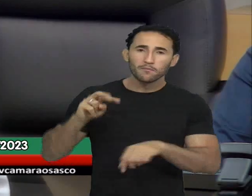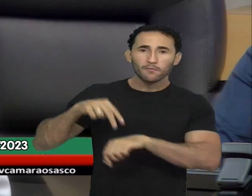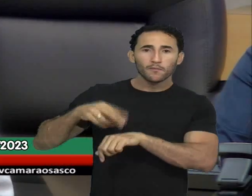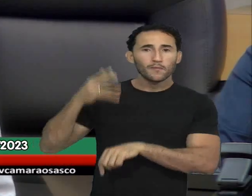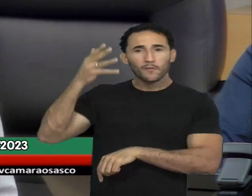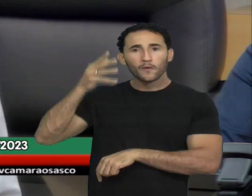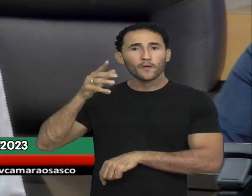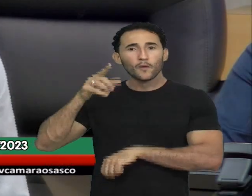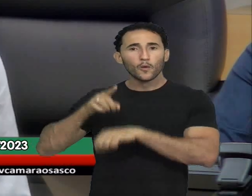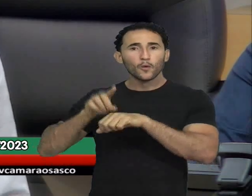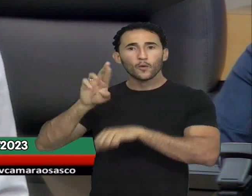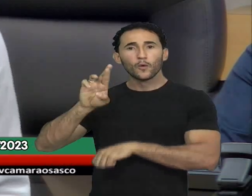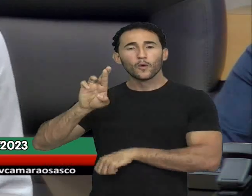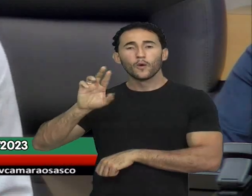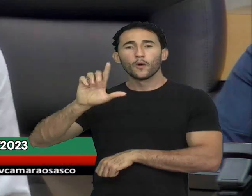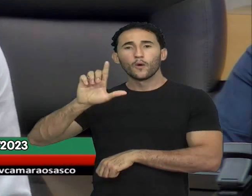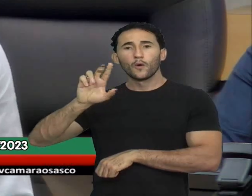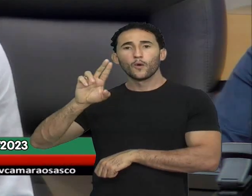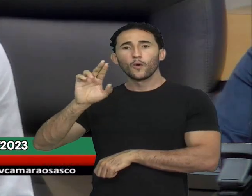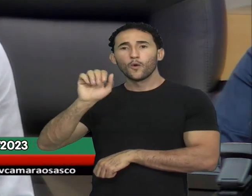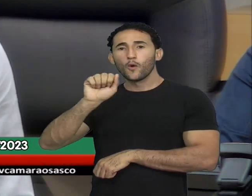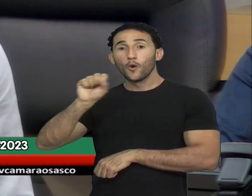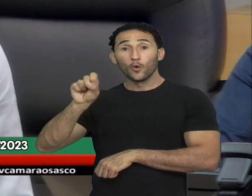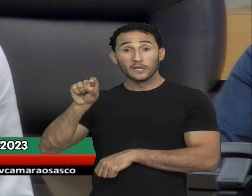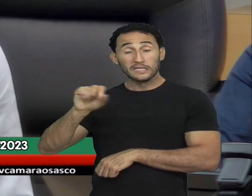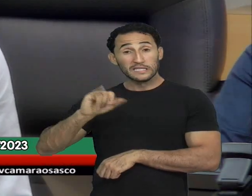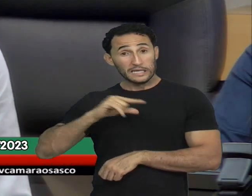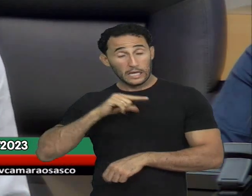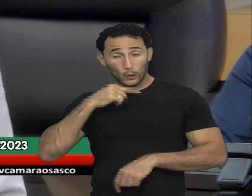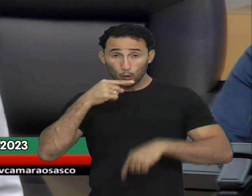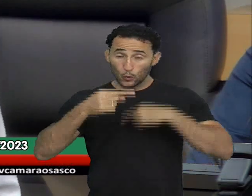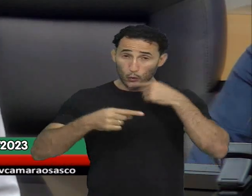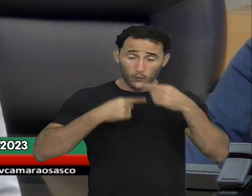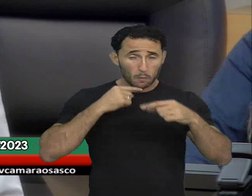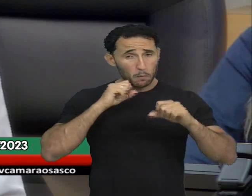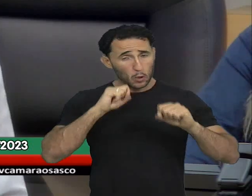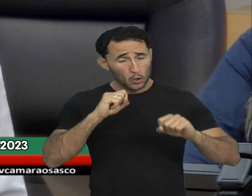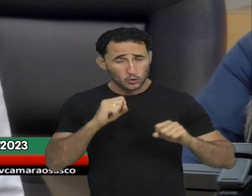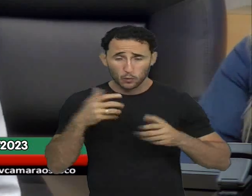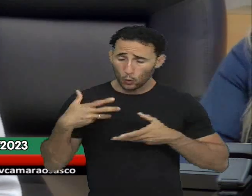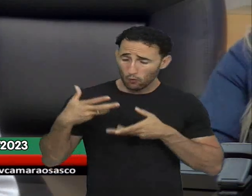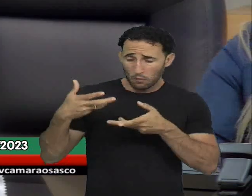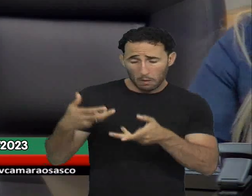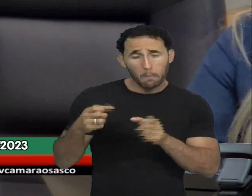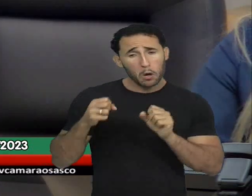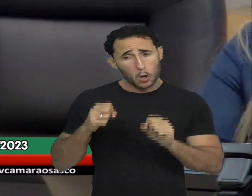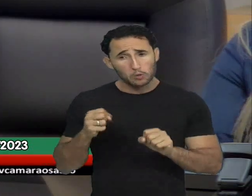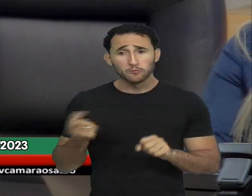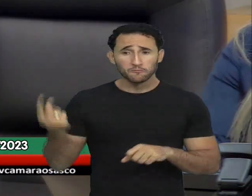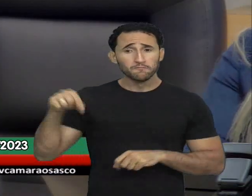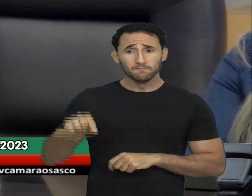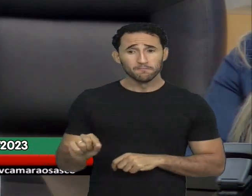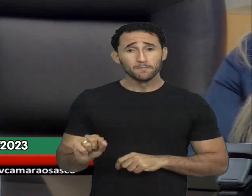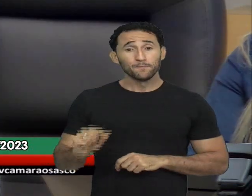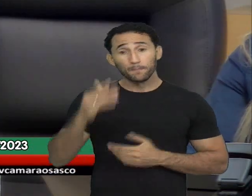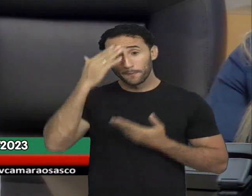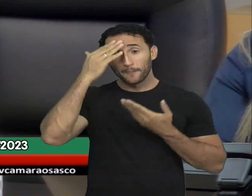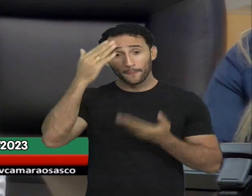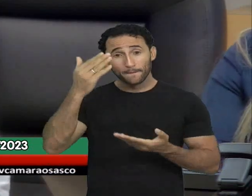Lucas Barbieri, tá? E qualquer dúvida que tiver, eu estou à disposição. Obrigado. Quero agradecer,